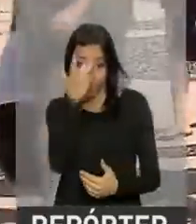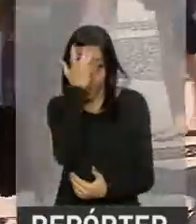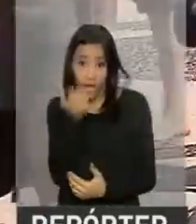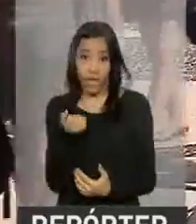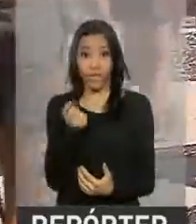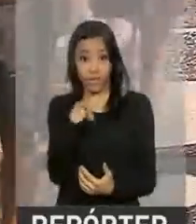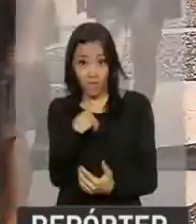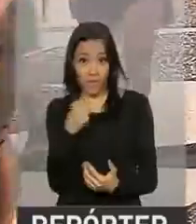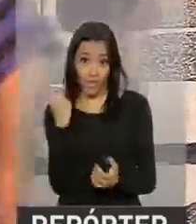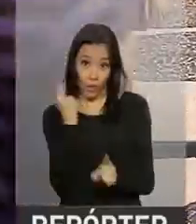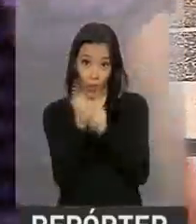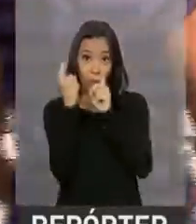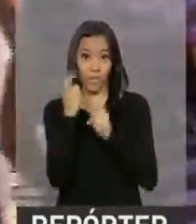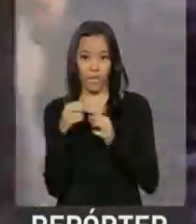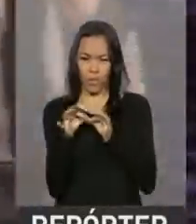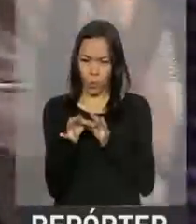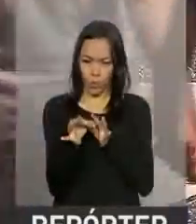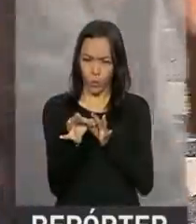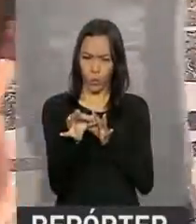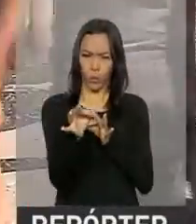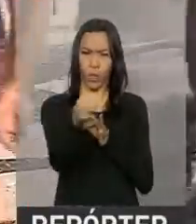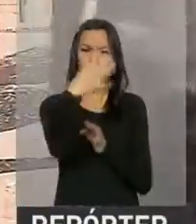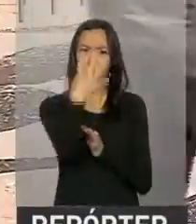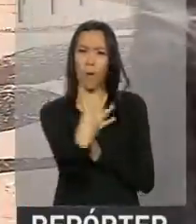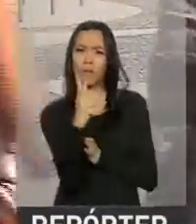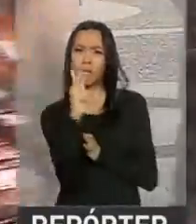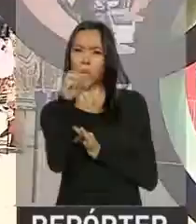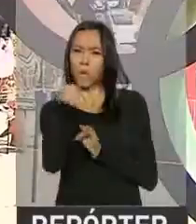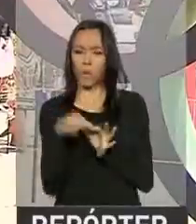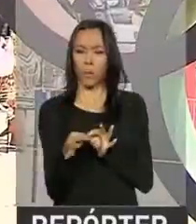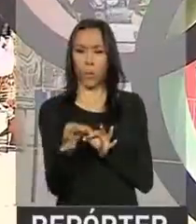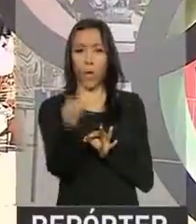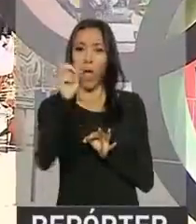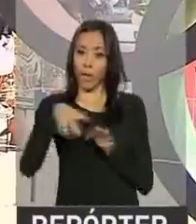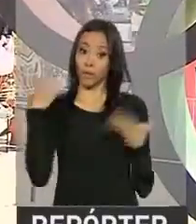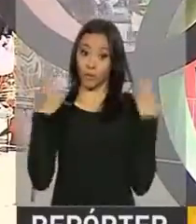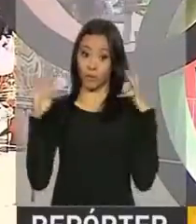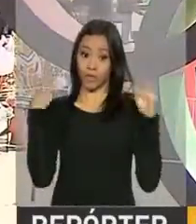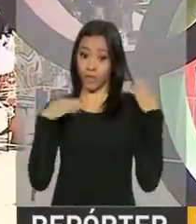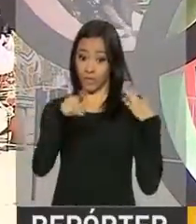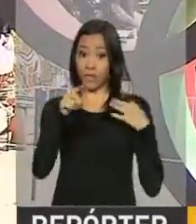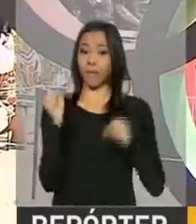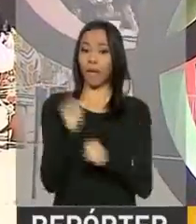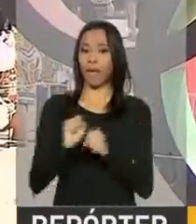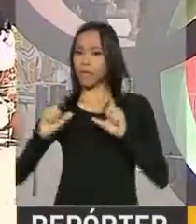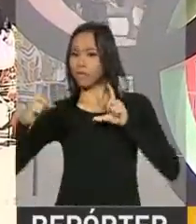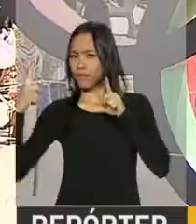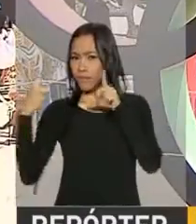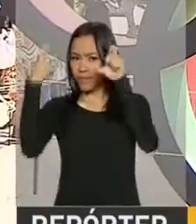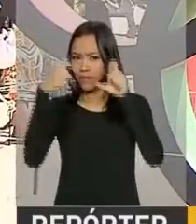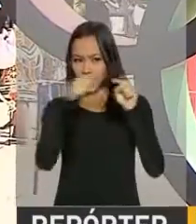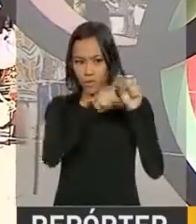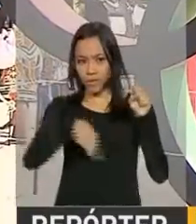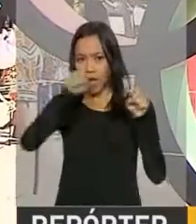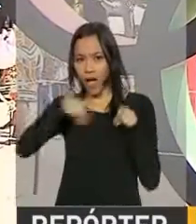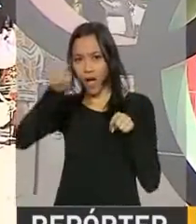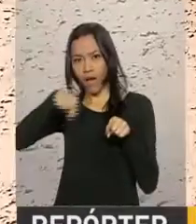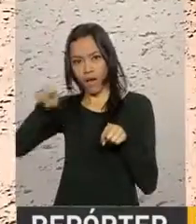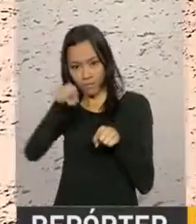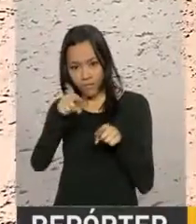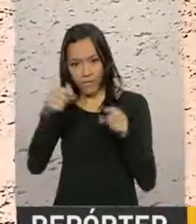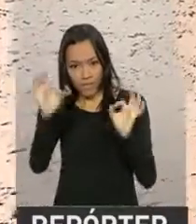nesses quatro quilômetros de calçadão um é turista a parada para garantir uma foto nos arcos olímpicos é